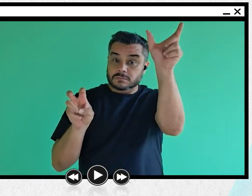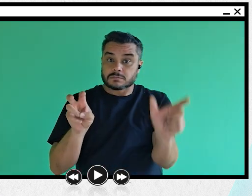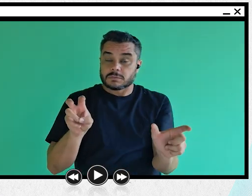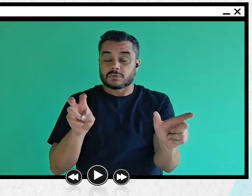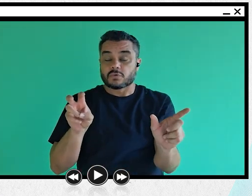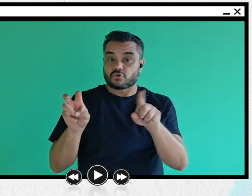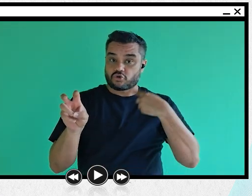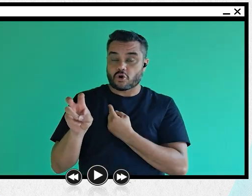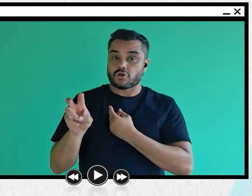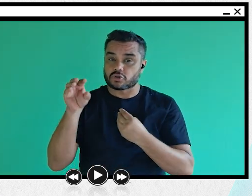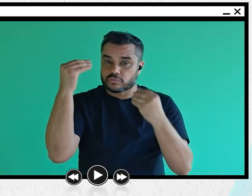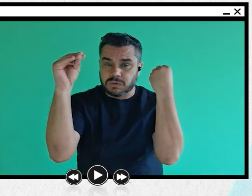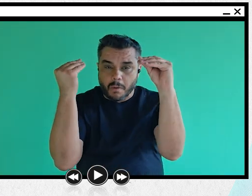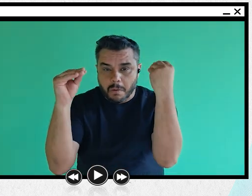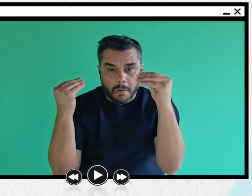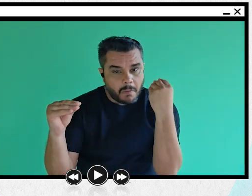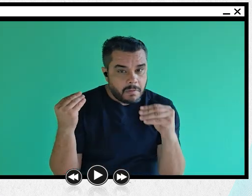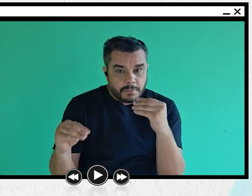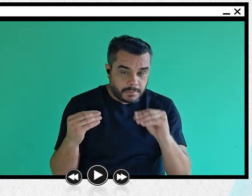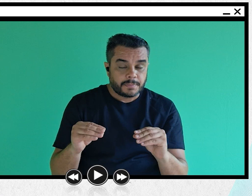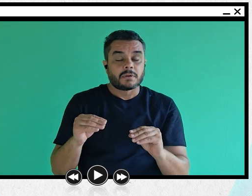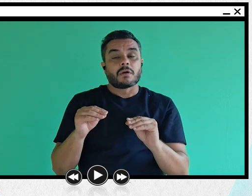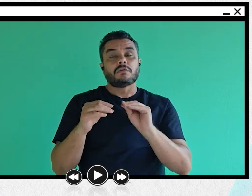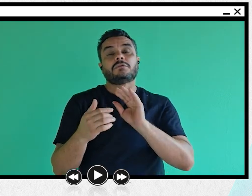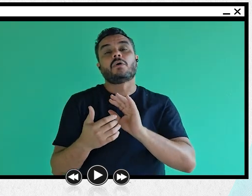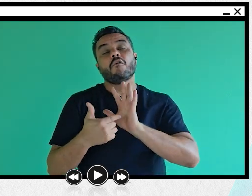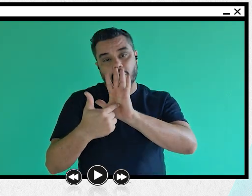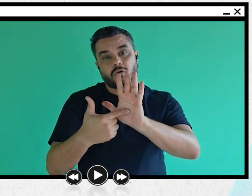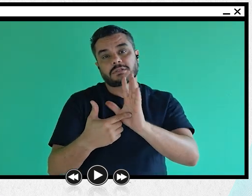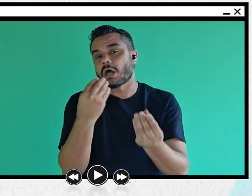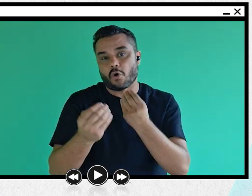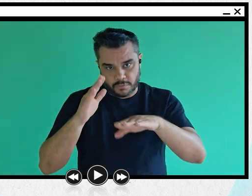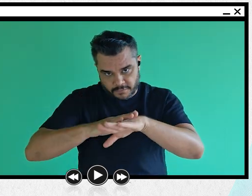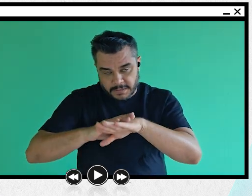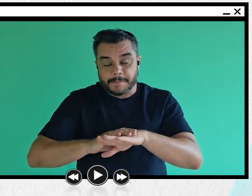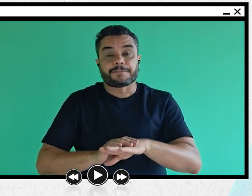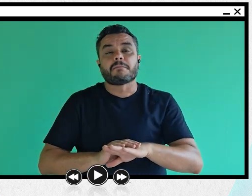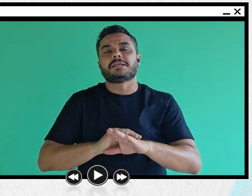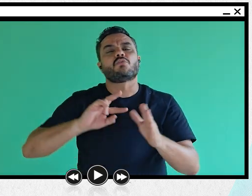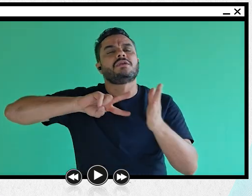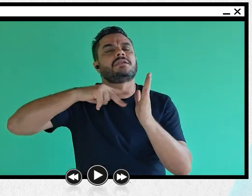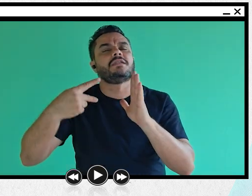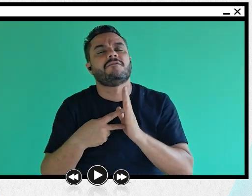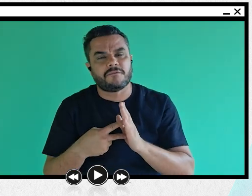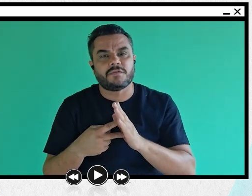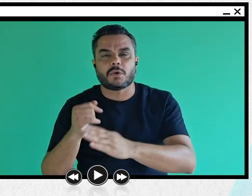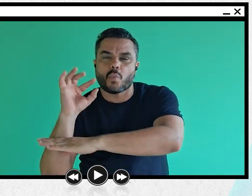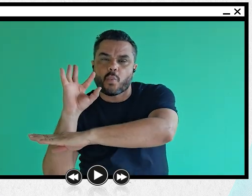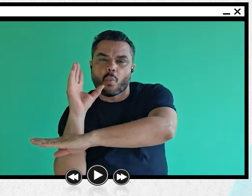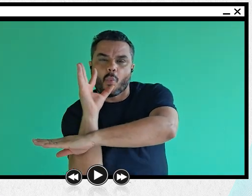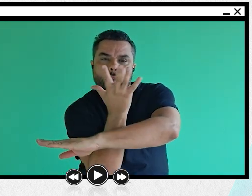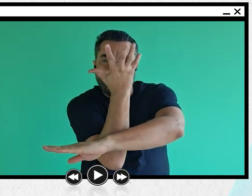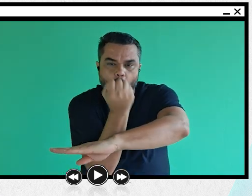monta, basicamente, já vou falar um pouco mais do dimensionamento, mas o que é o jardim filtrante da Embrapa? Então,